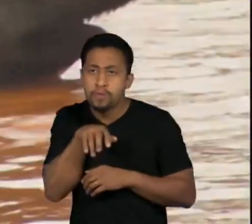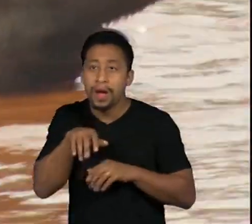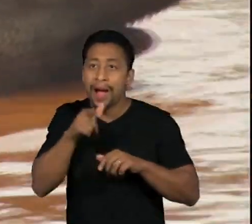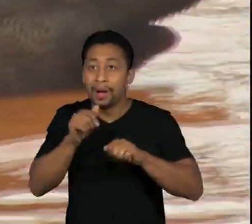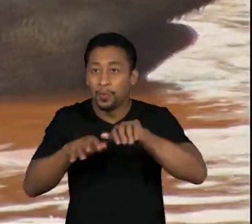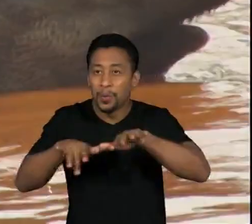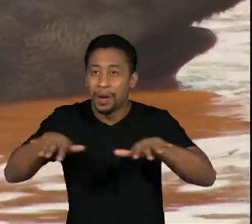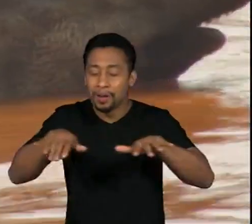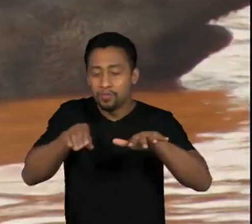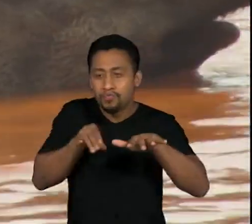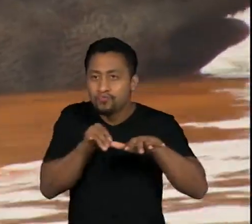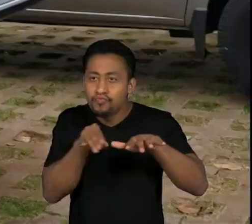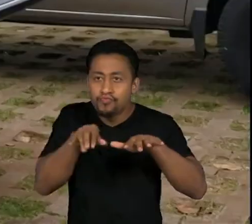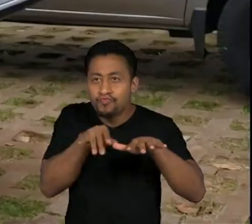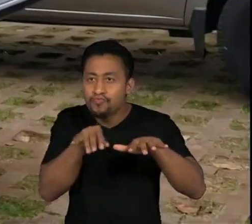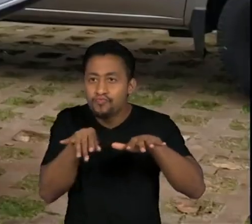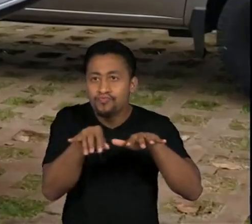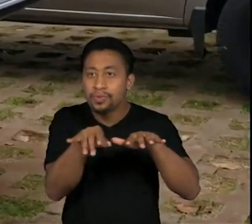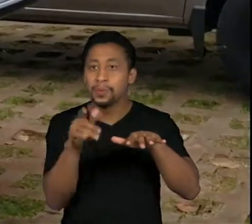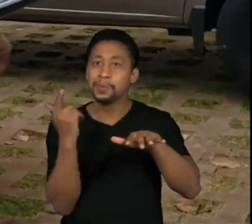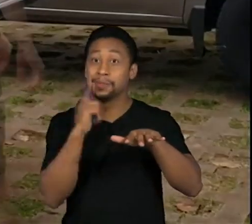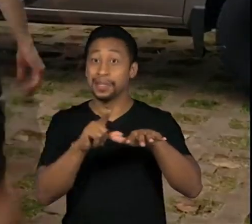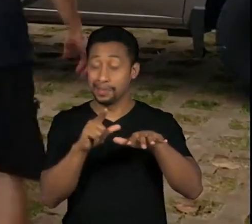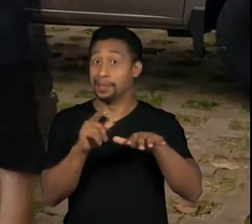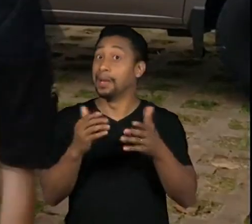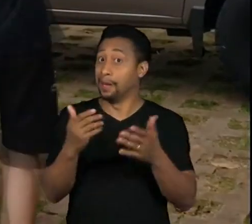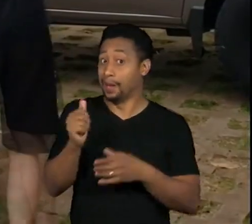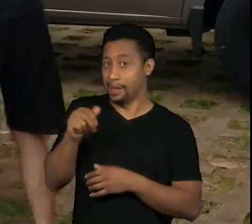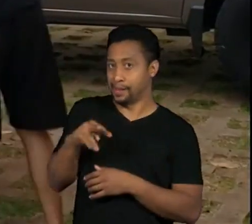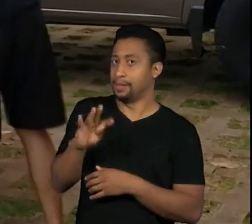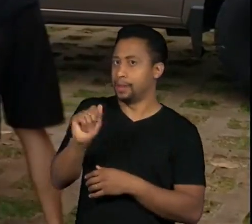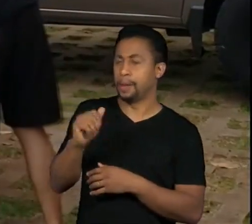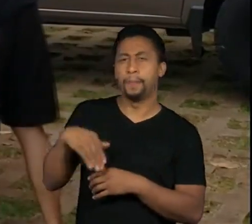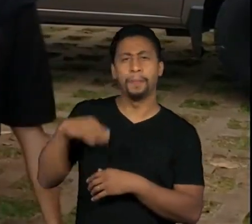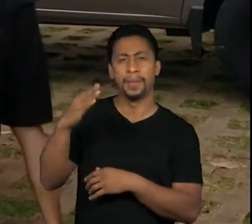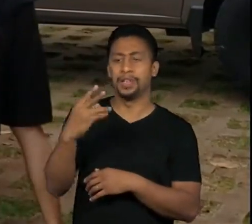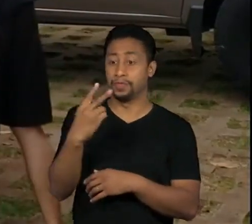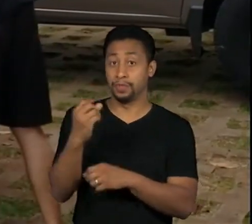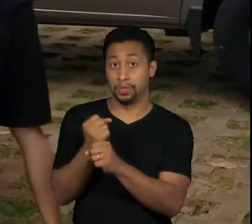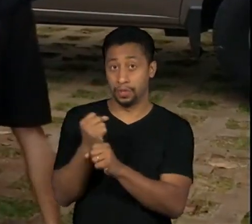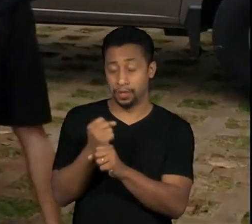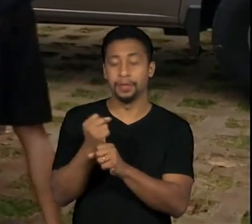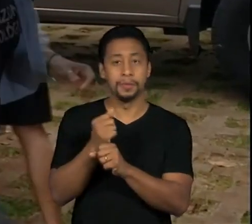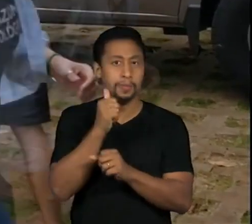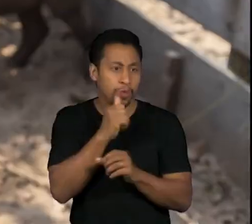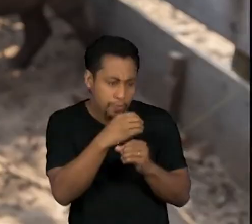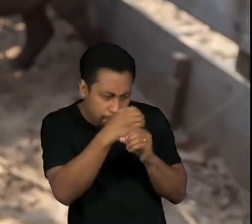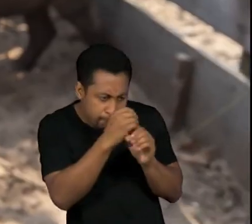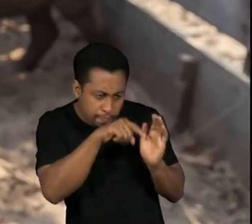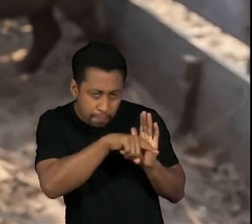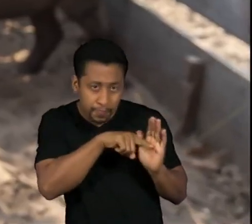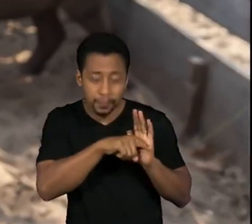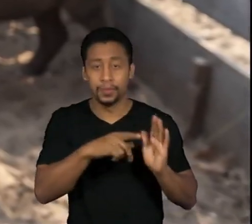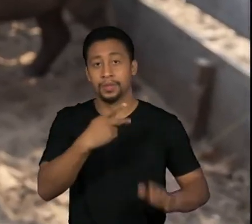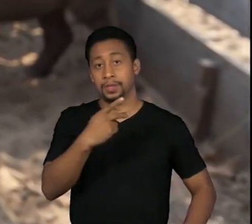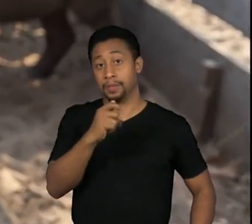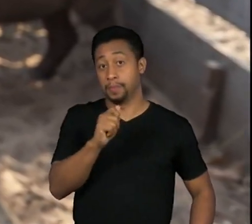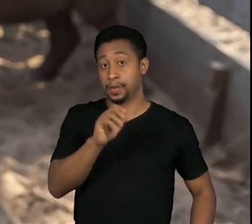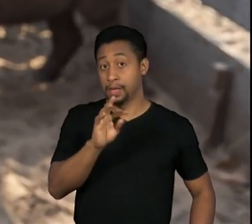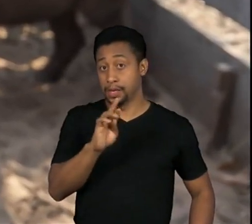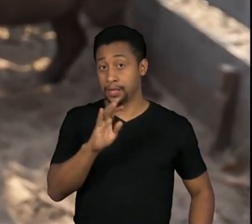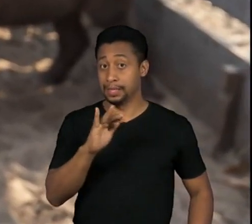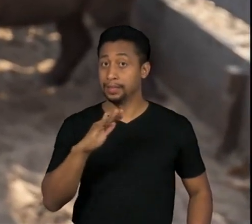faltam títulos para a anta. Há mais de 2 décadas, a pesquisadora Patrícia Médici lidera os estudos para